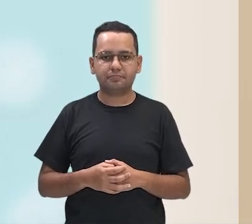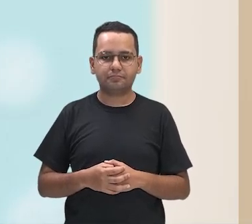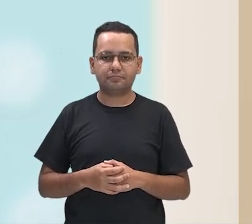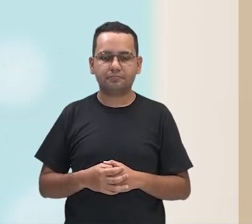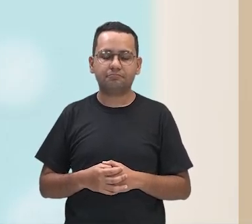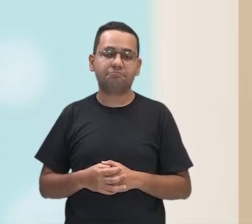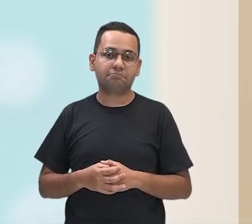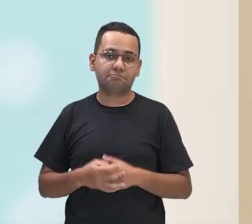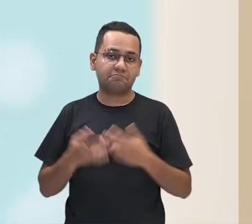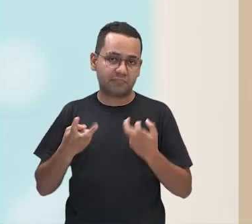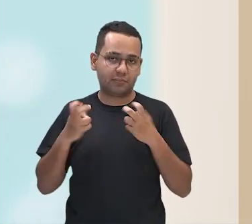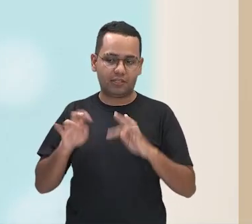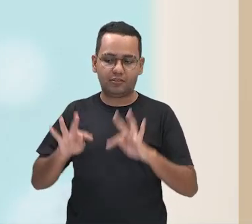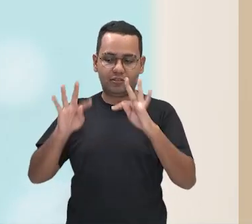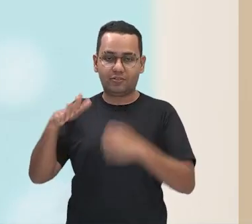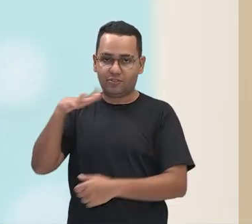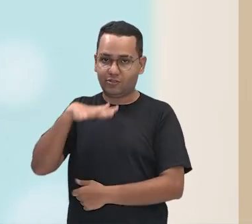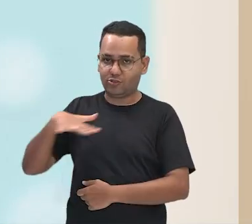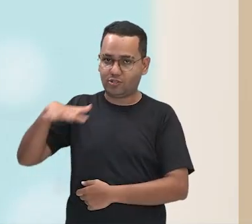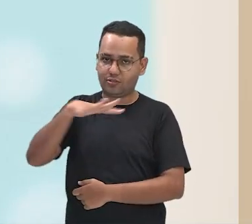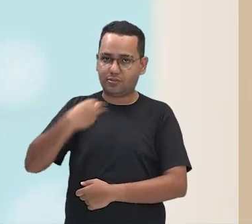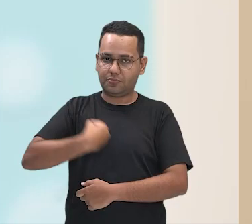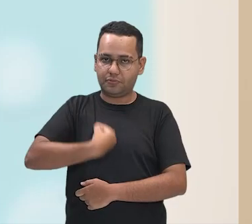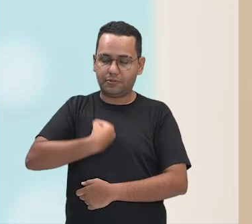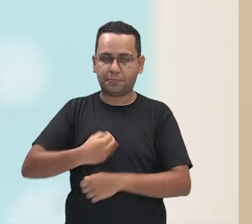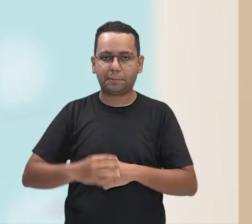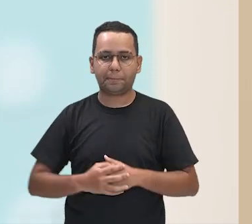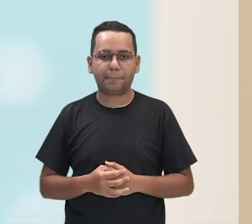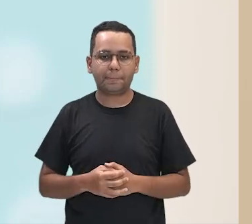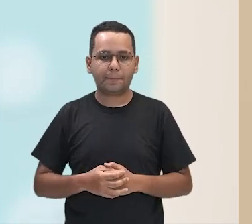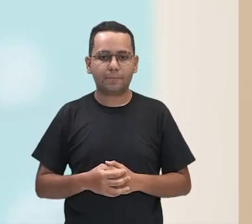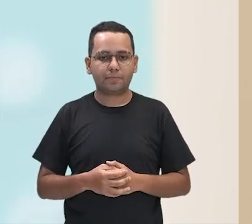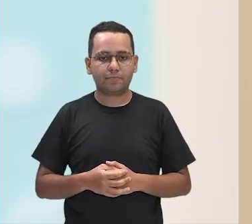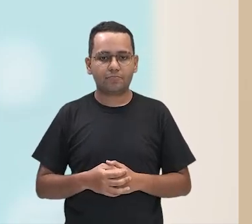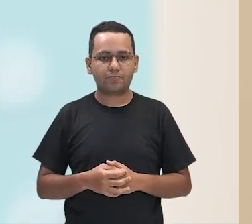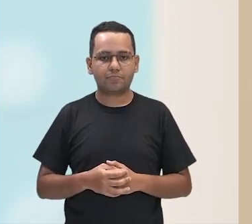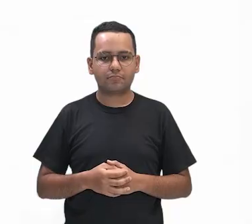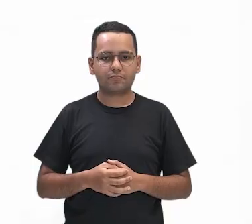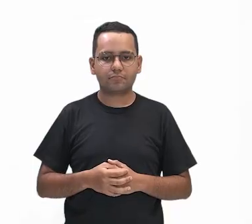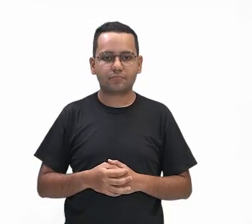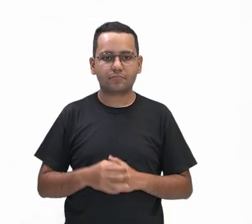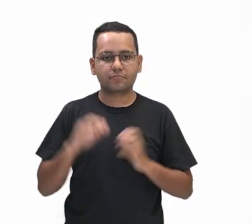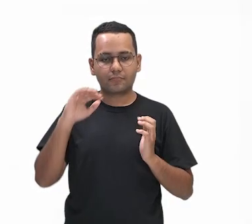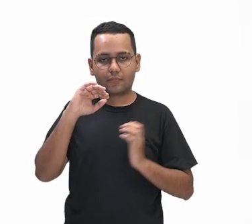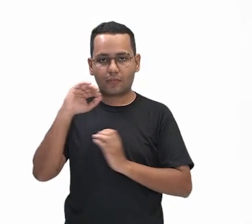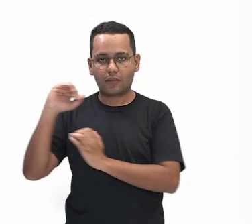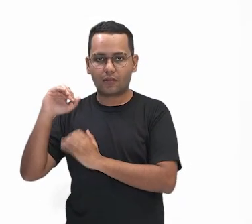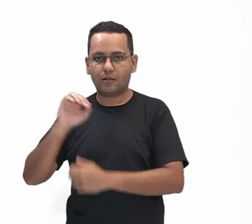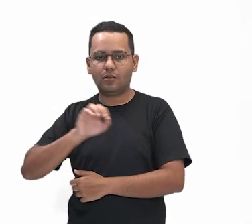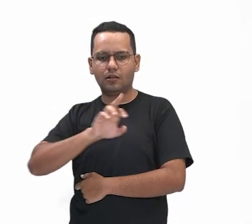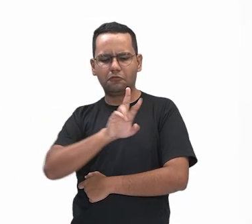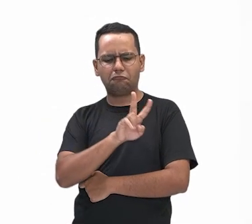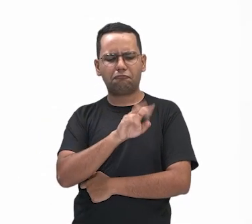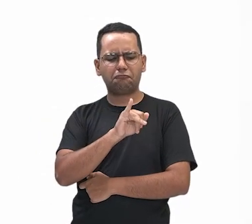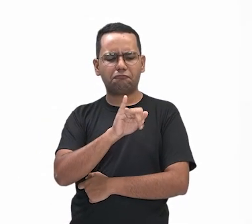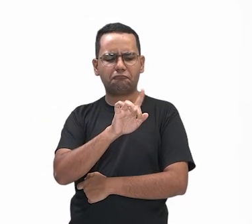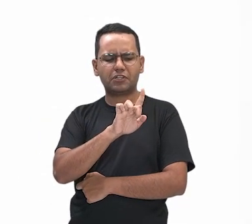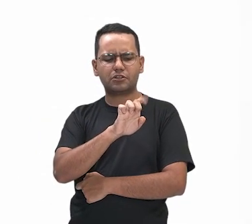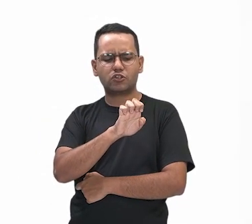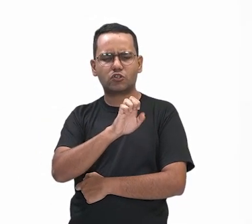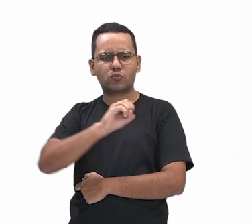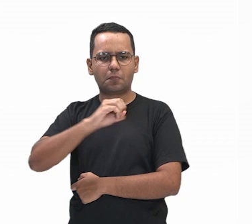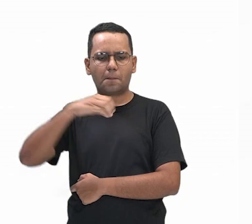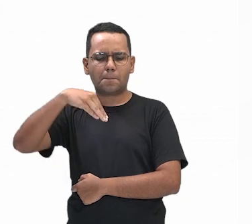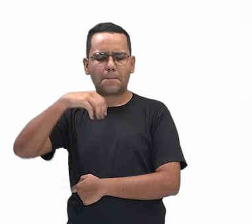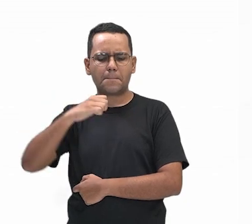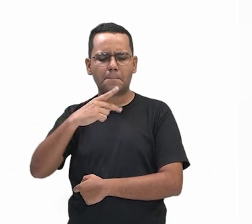tomando conta da nossa vida, né? Outra utilização da tecnologia é o videomapping. O que é a técnica do videomapping? Essa